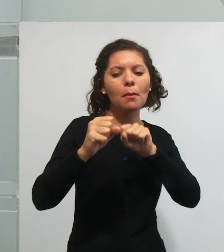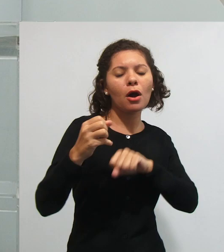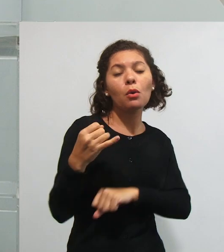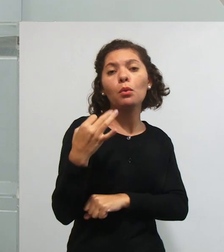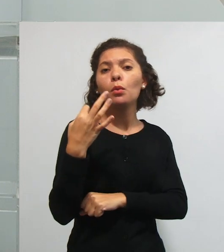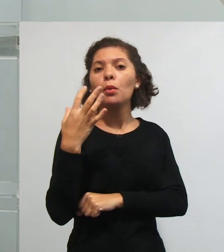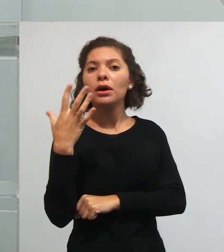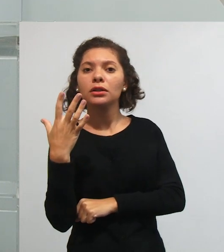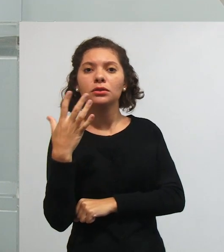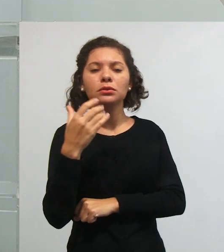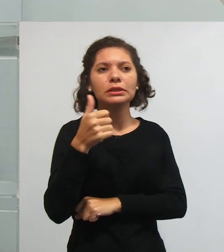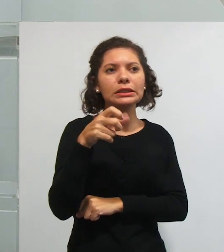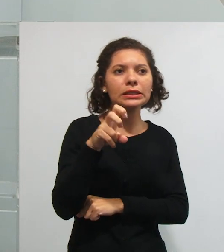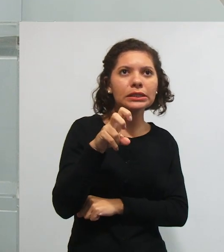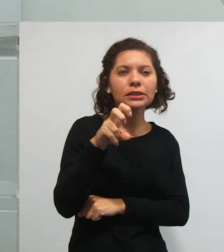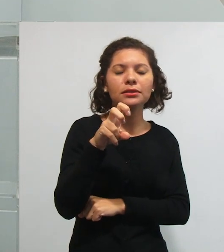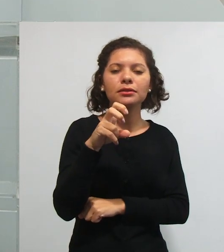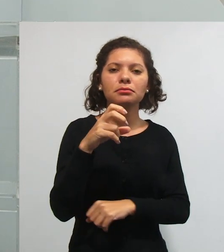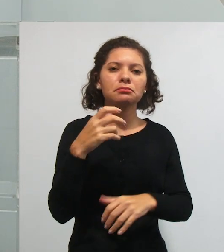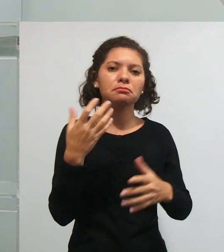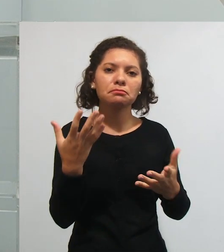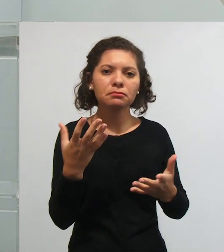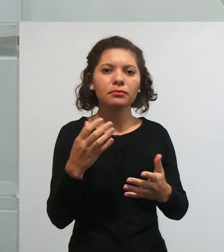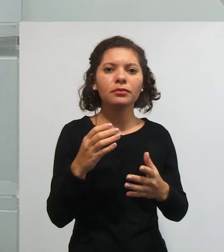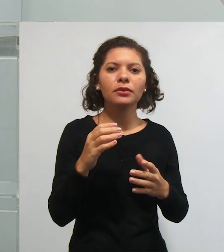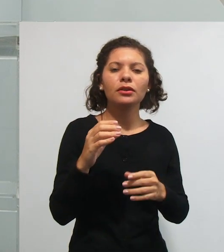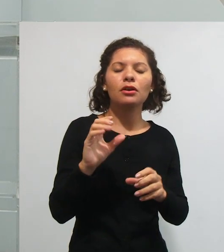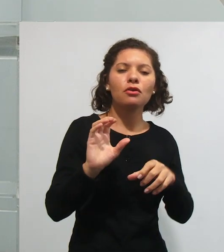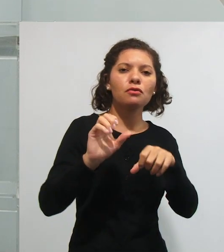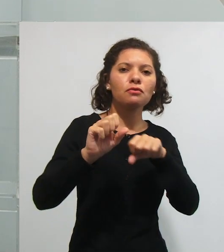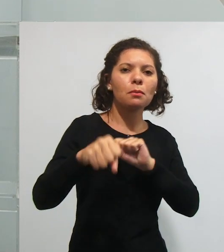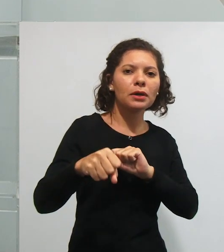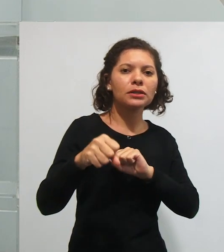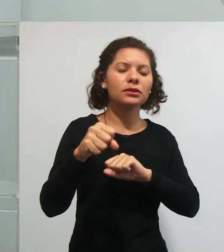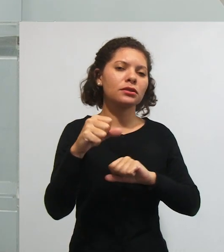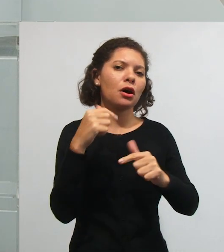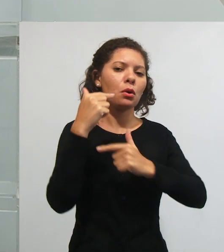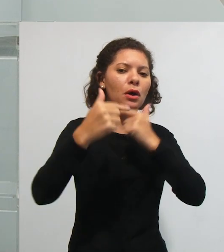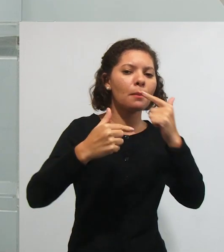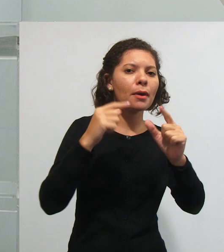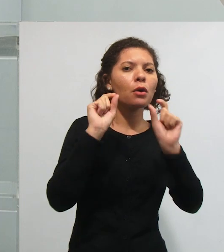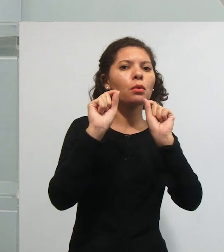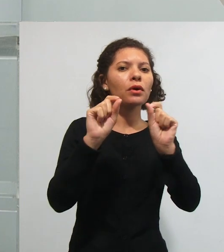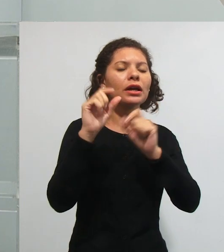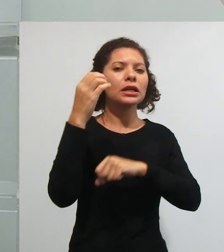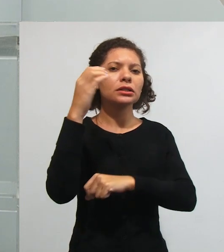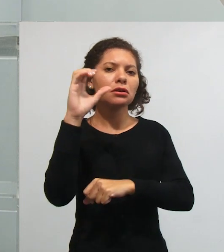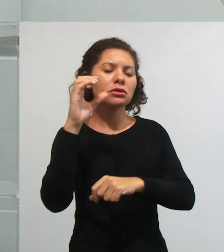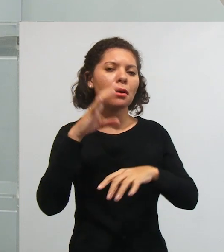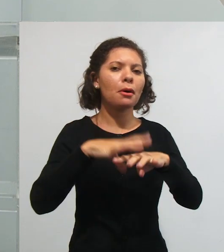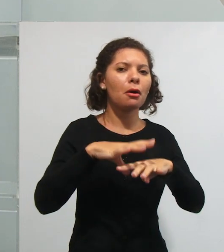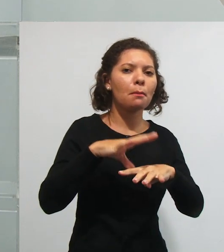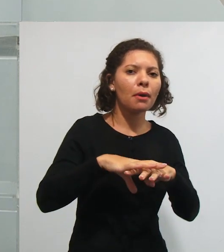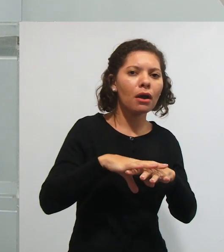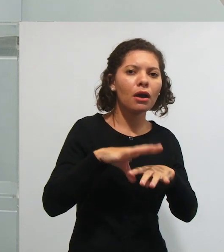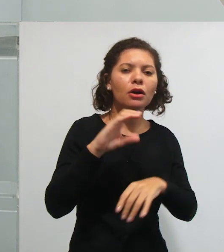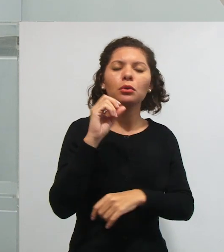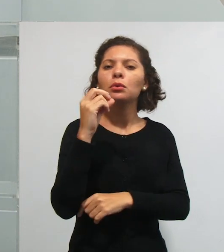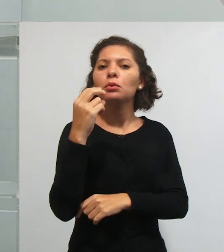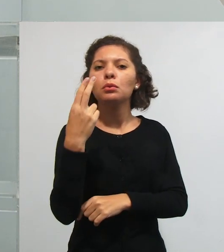15 anos, 10 anos. Qual a sua área de atuação? Ciências humanas, ciências exatas, ciências sociais. Então,